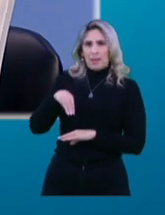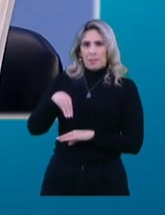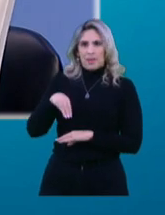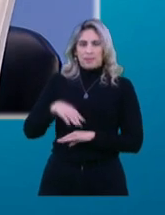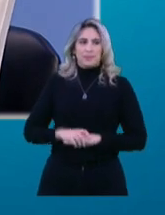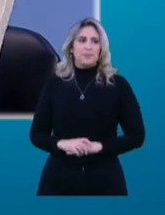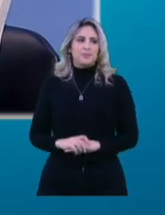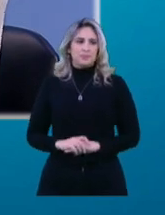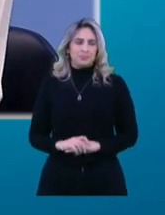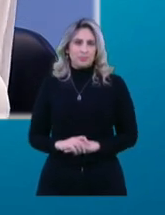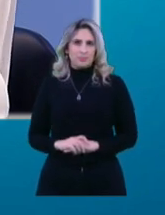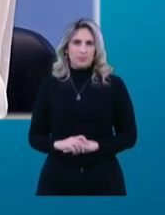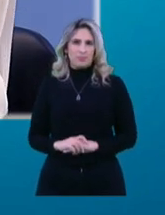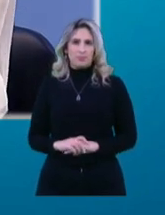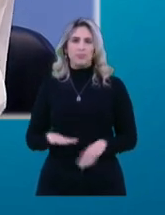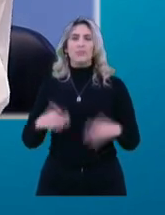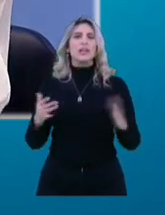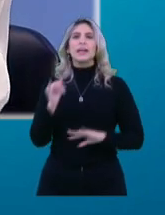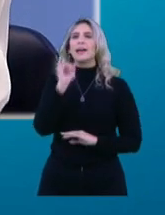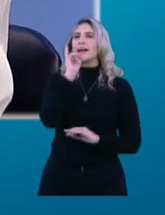hora.